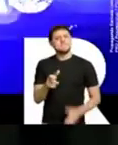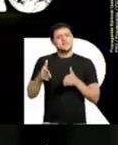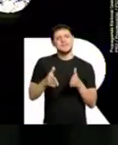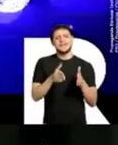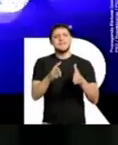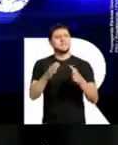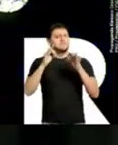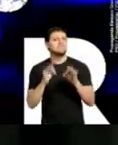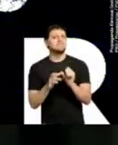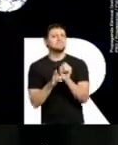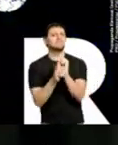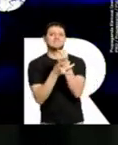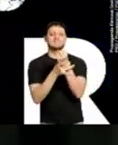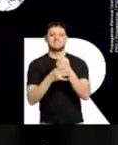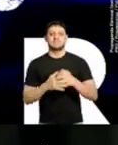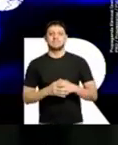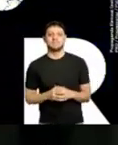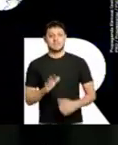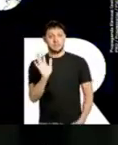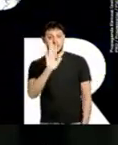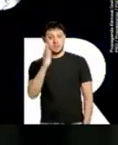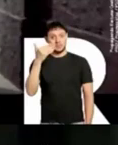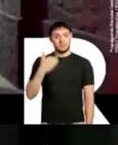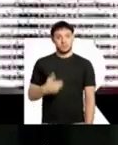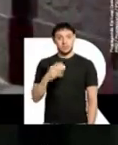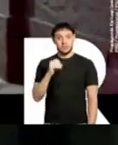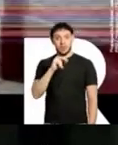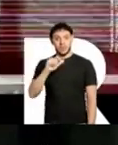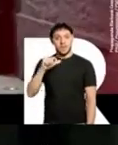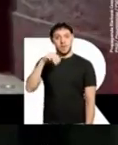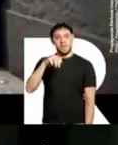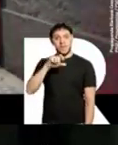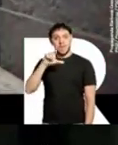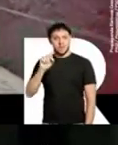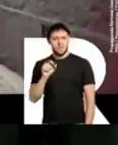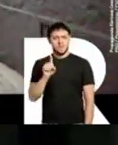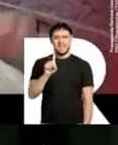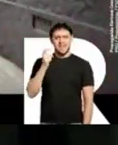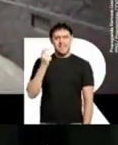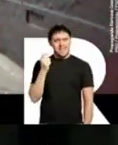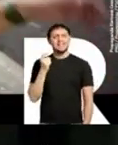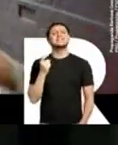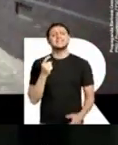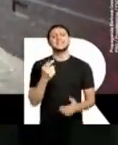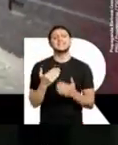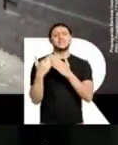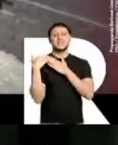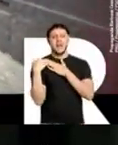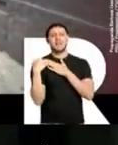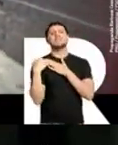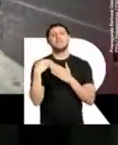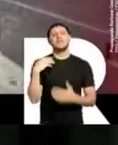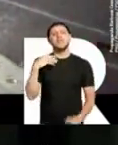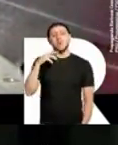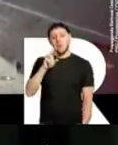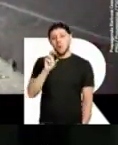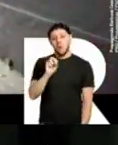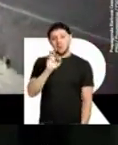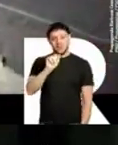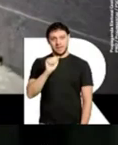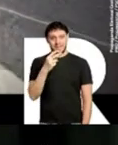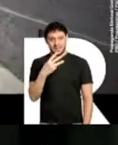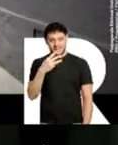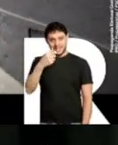um caminho seguro. Olá, sou o Coronel Melo Araújo, ex-comandante da Rota. 37 anos